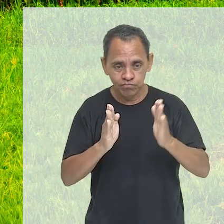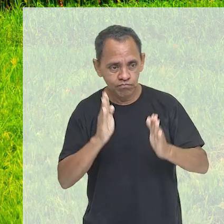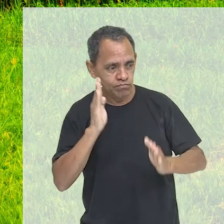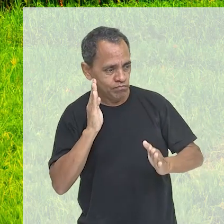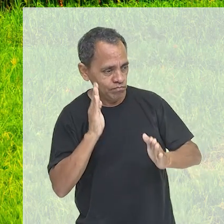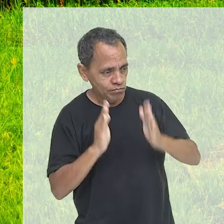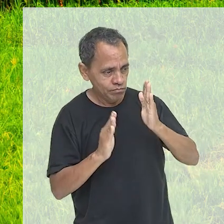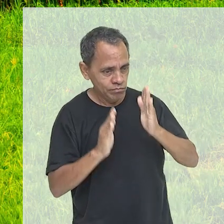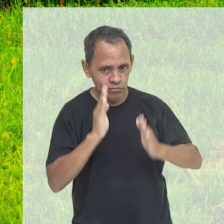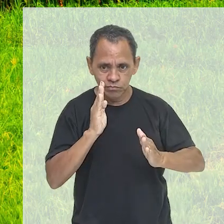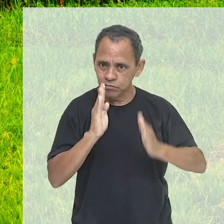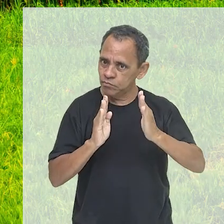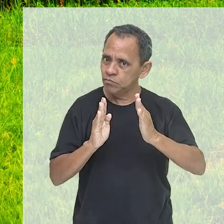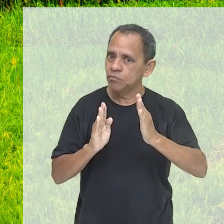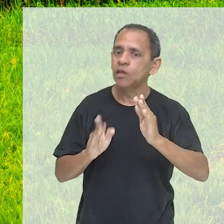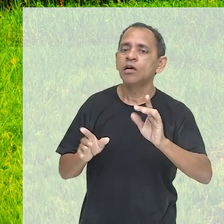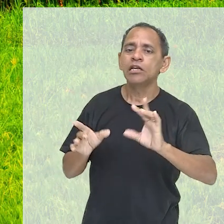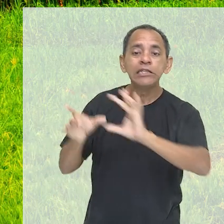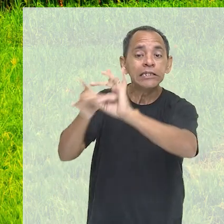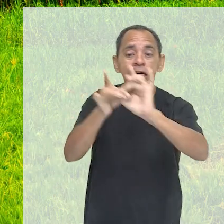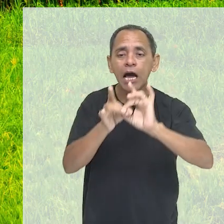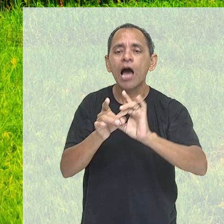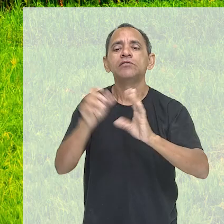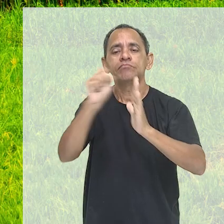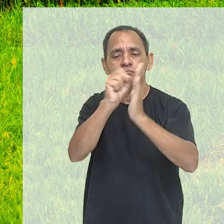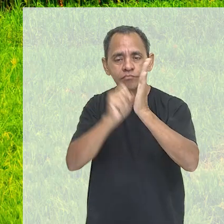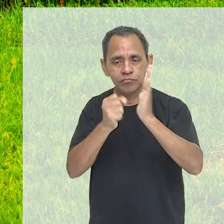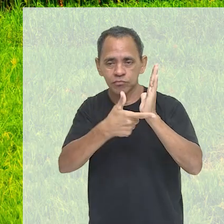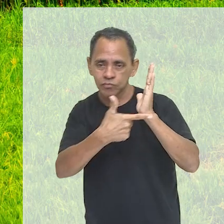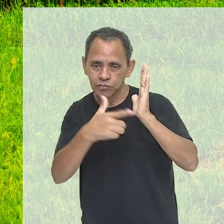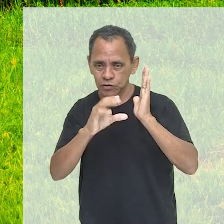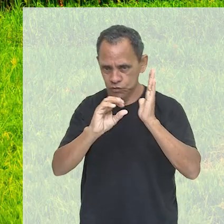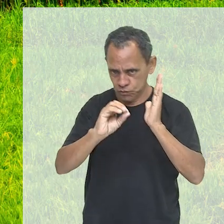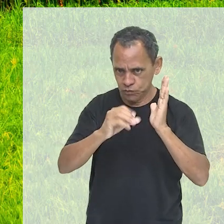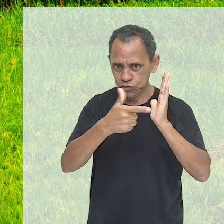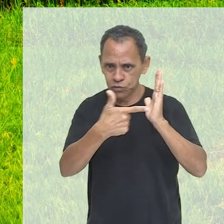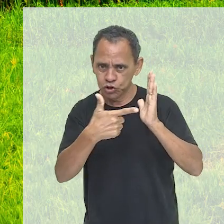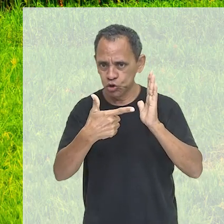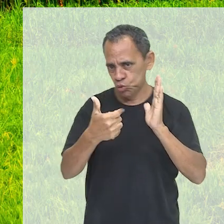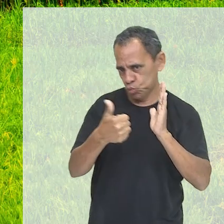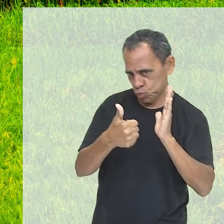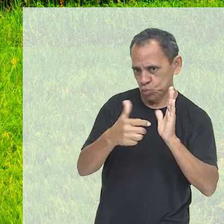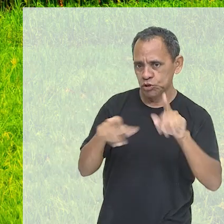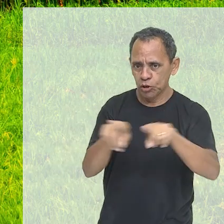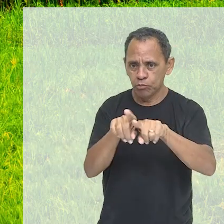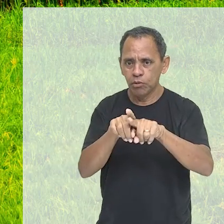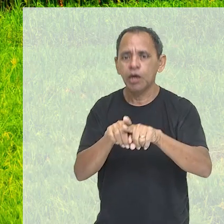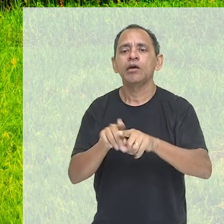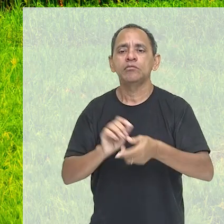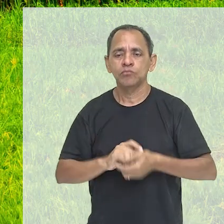Muito ligado principalmente, né, do século XX e século XXI, onde as máquinas